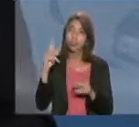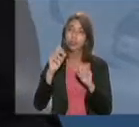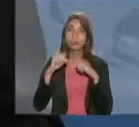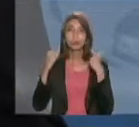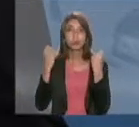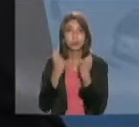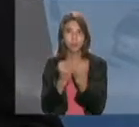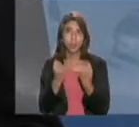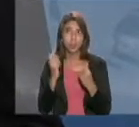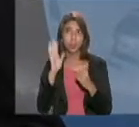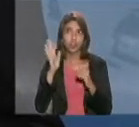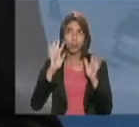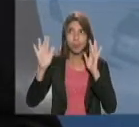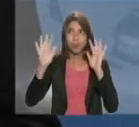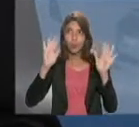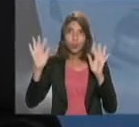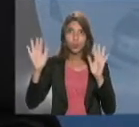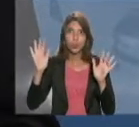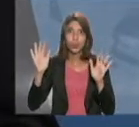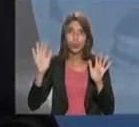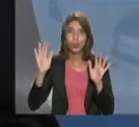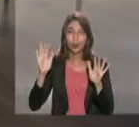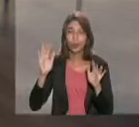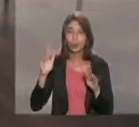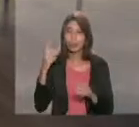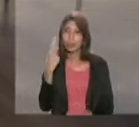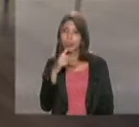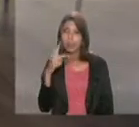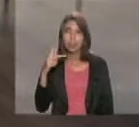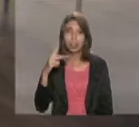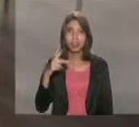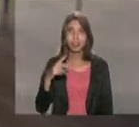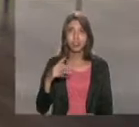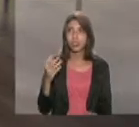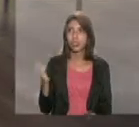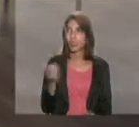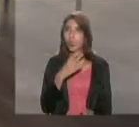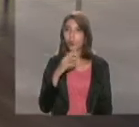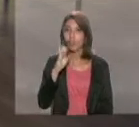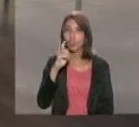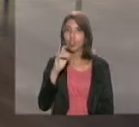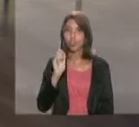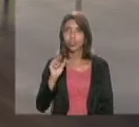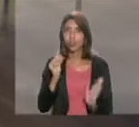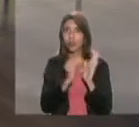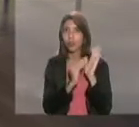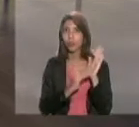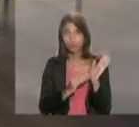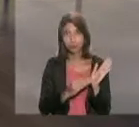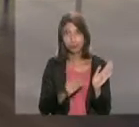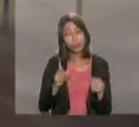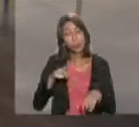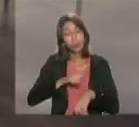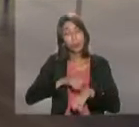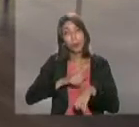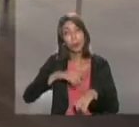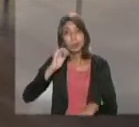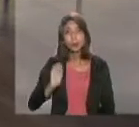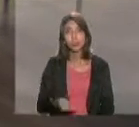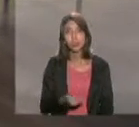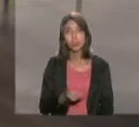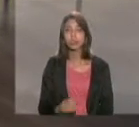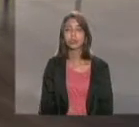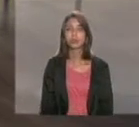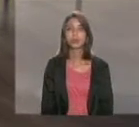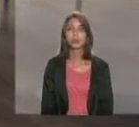configuração, já imaginou aqueles stewards em volta que são segurança? Não vai fazer um novo edital? Então. Bom, é o momento então. É o momento, então.